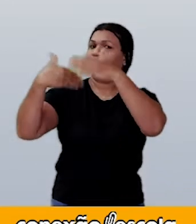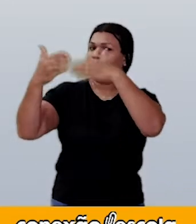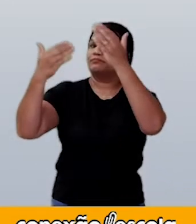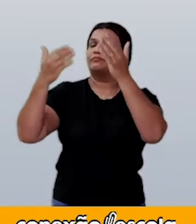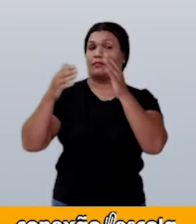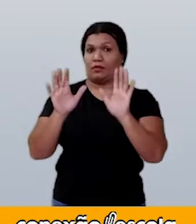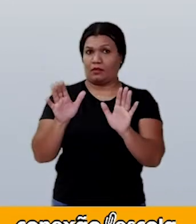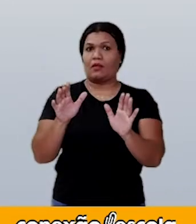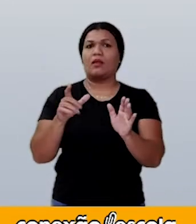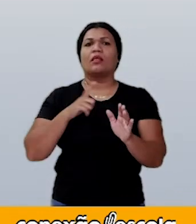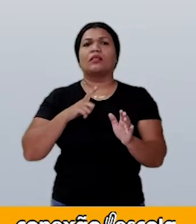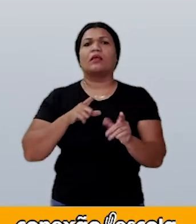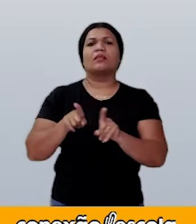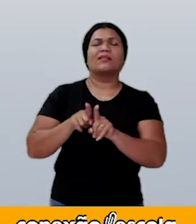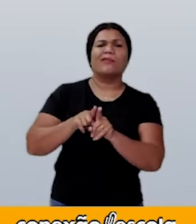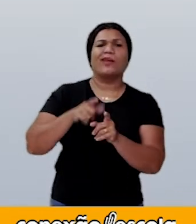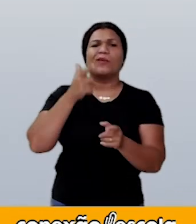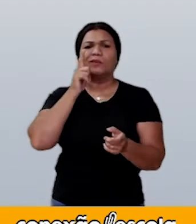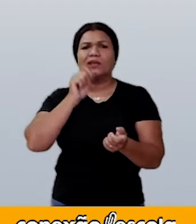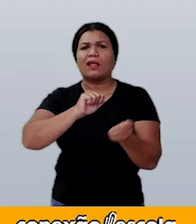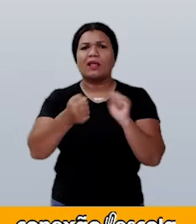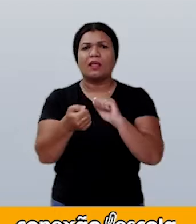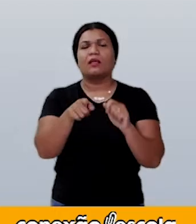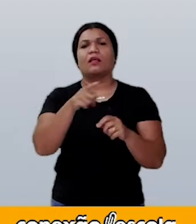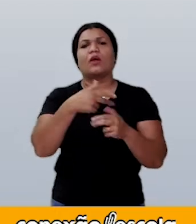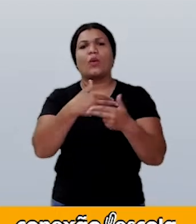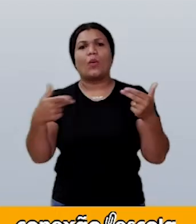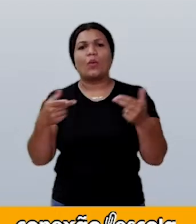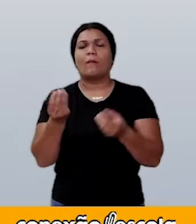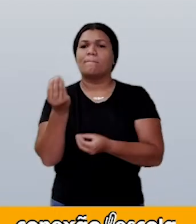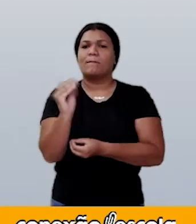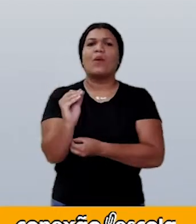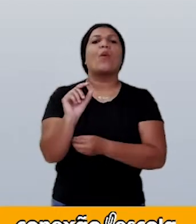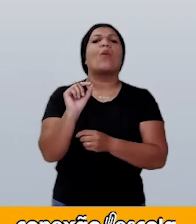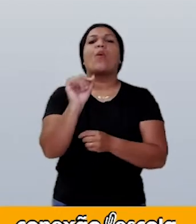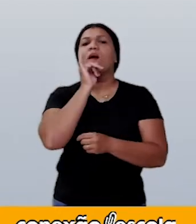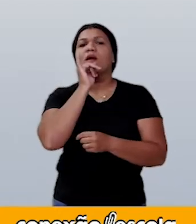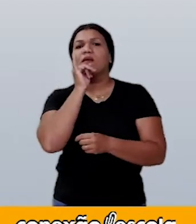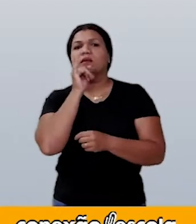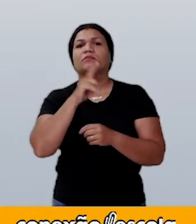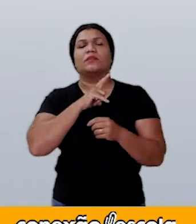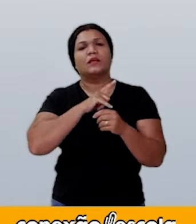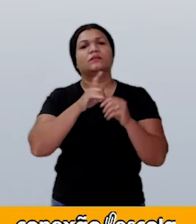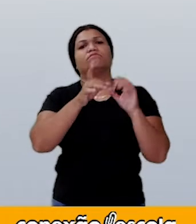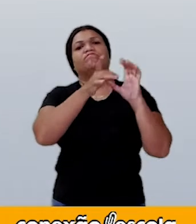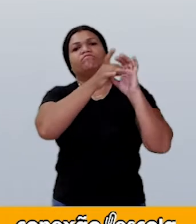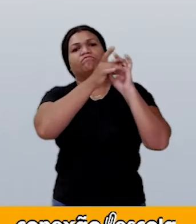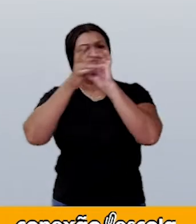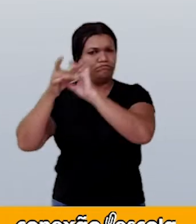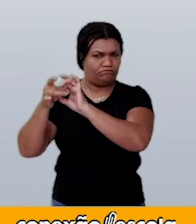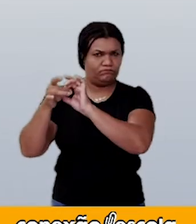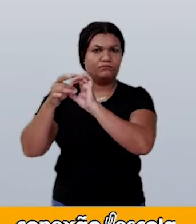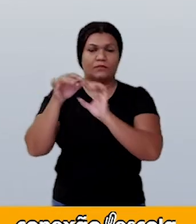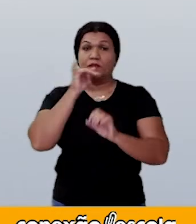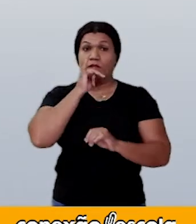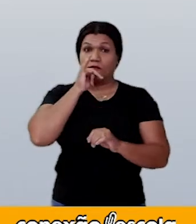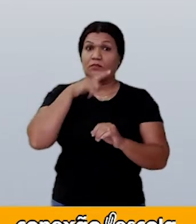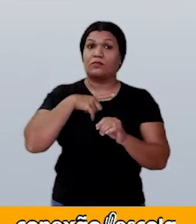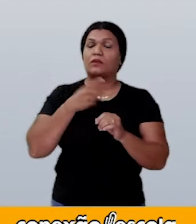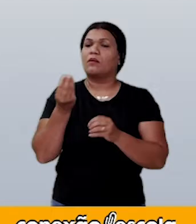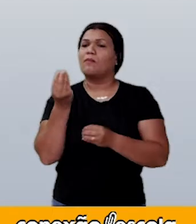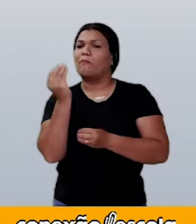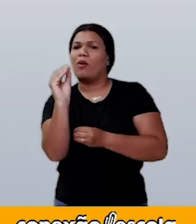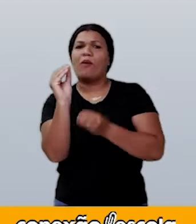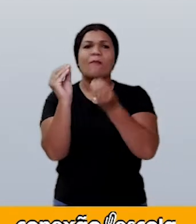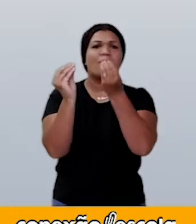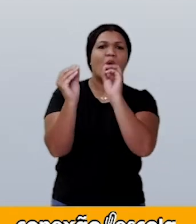Os articuladores sequenciais são mecanismos de coesão, como, por exemplo, as conjunções, utilizados para garantir